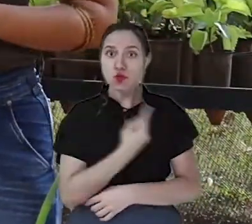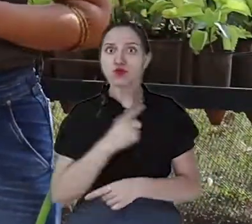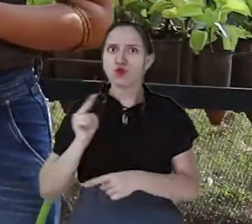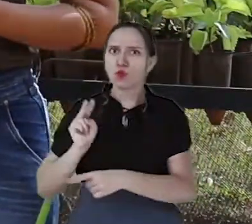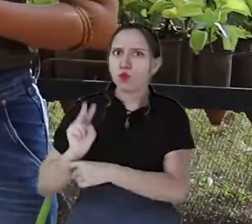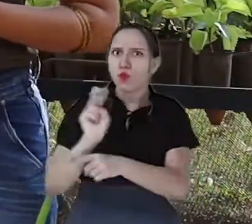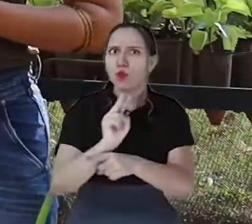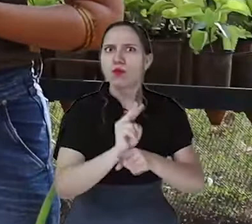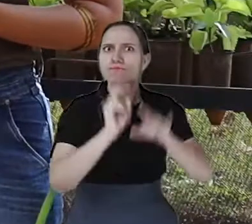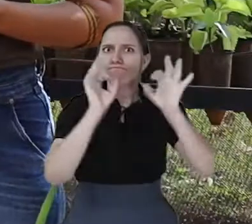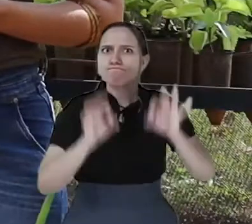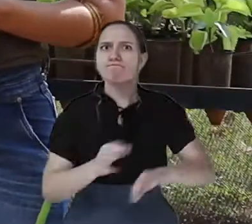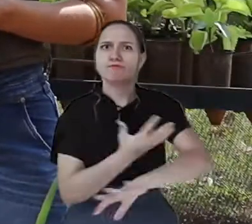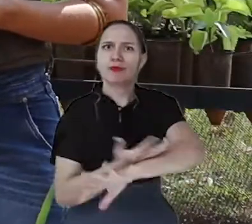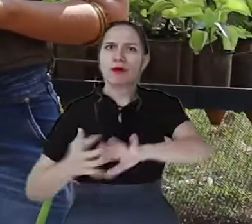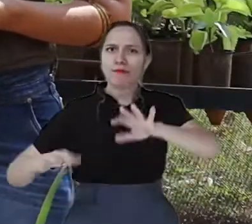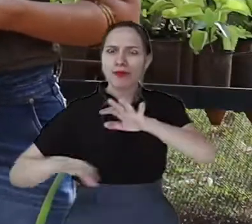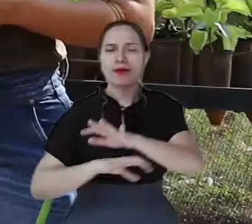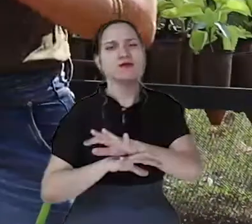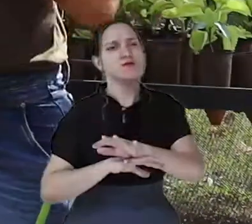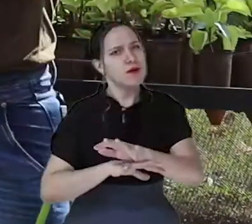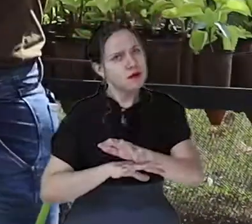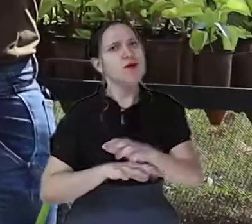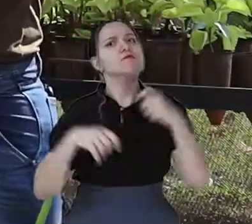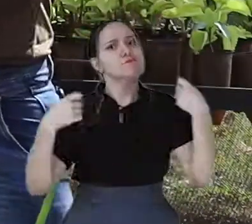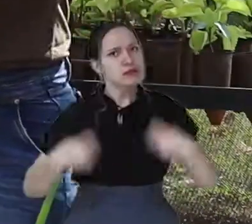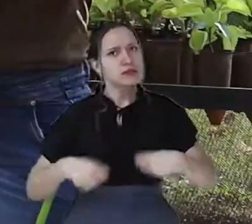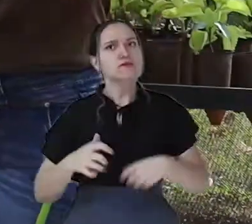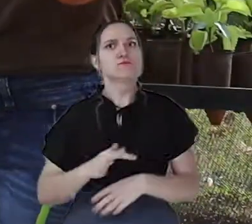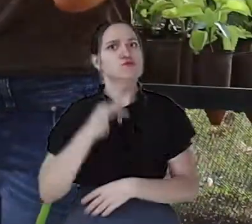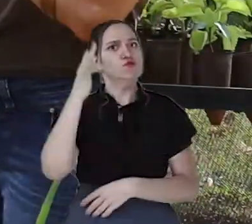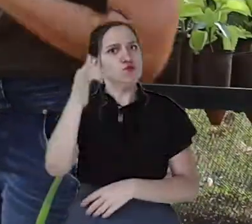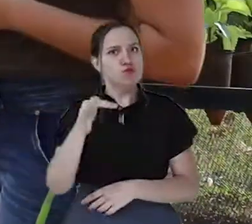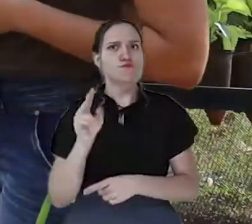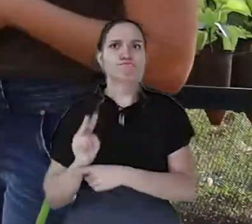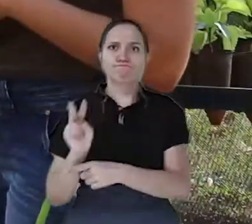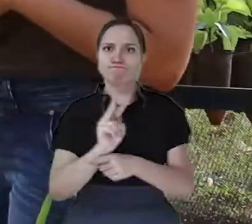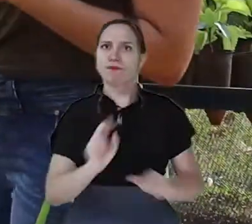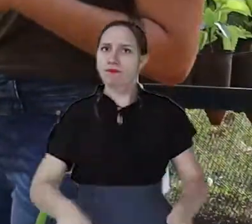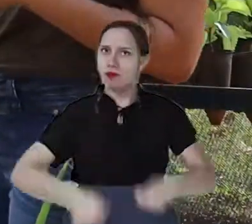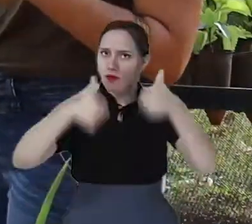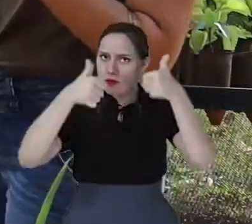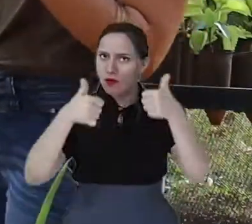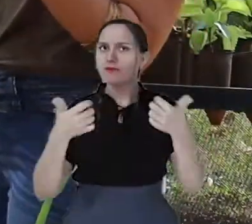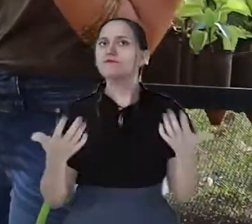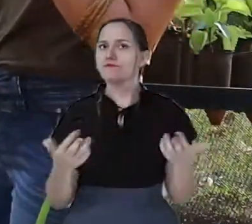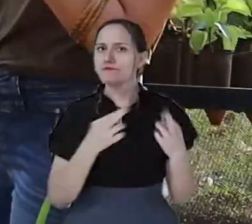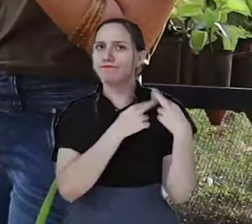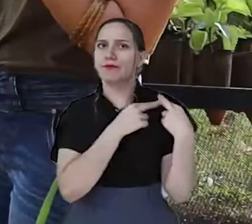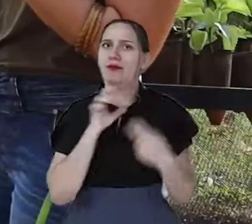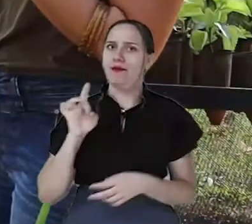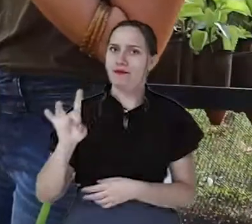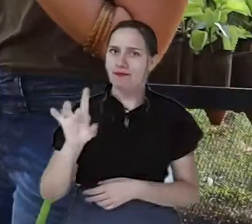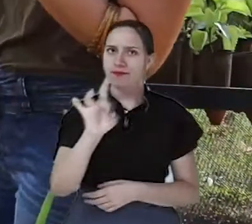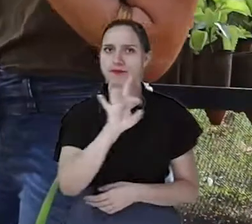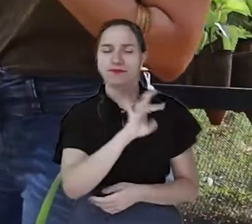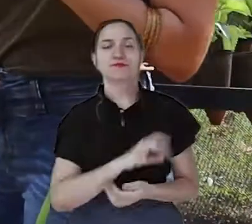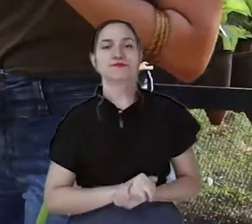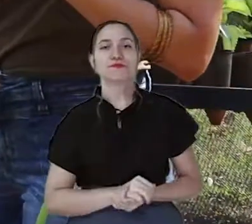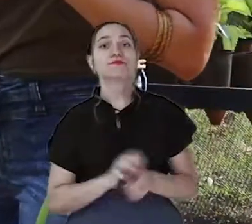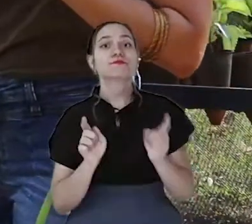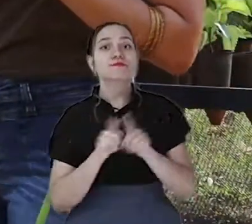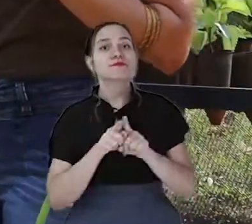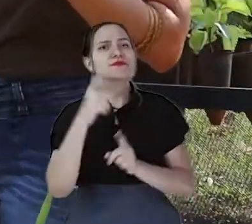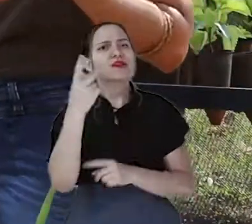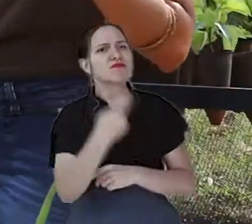ainda está em tempo. Vamos fazer a nossa parte. E professor, eu sei que aqui no museu vocês têm um cuidado muito grande